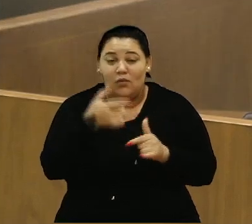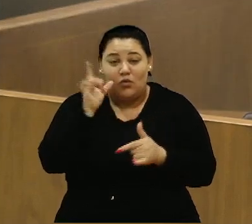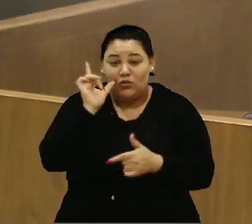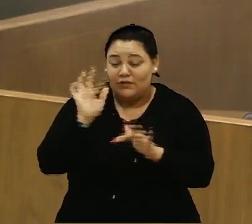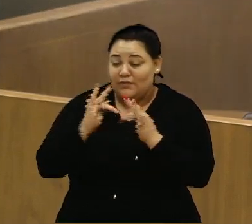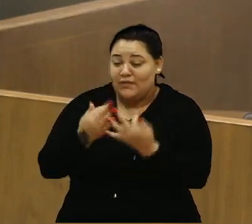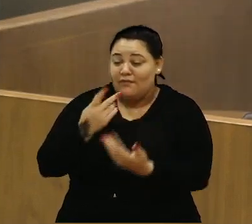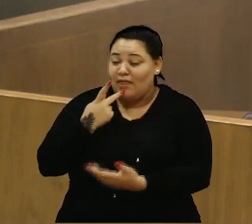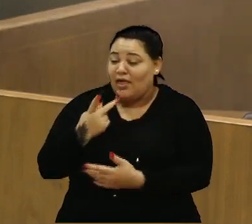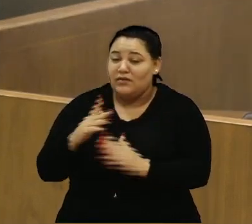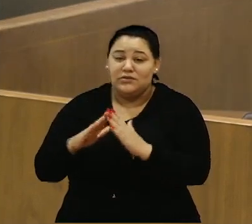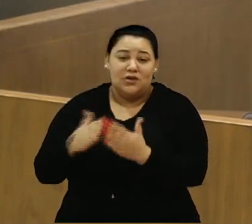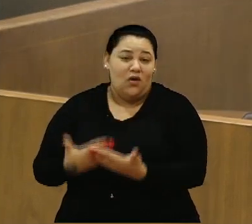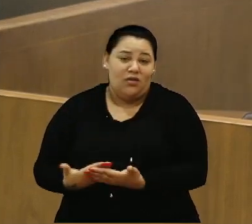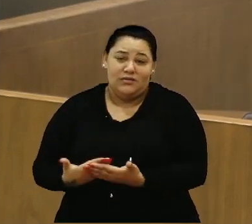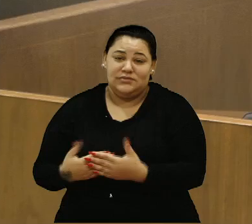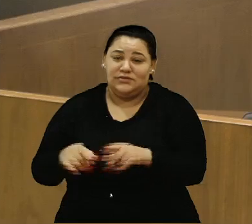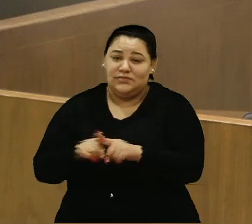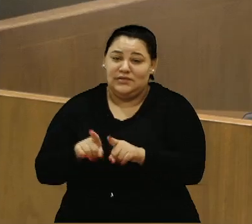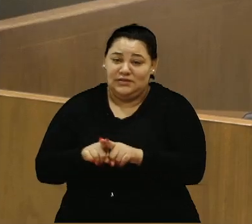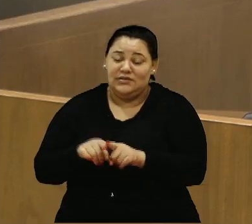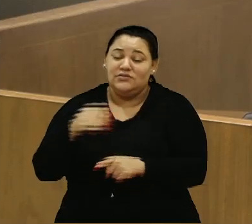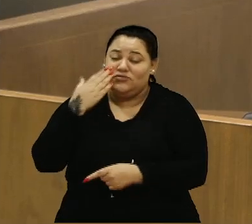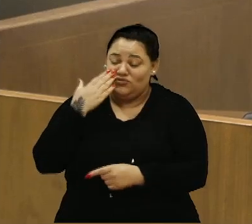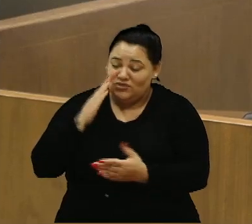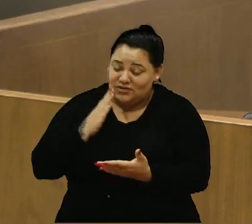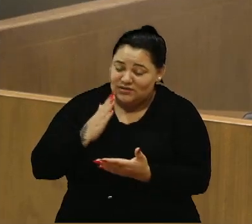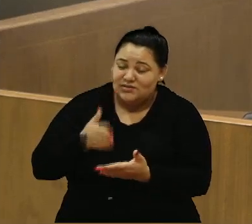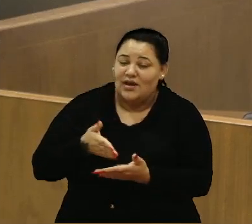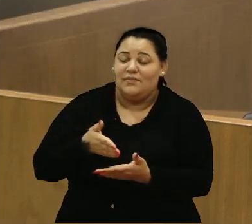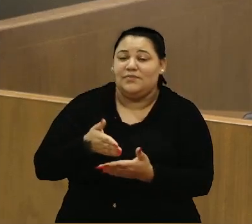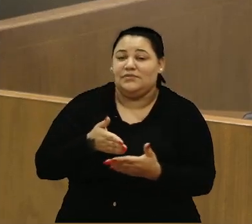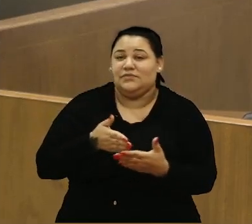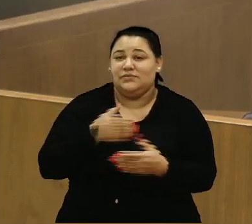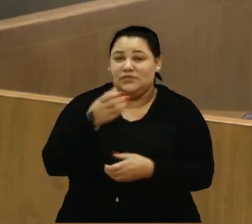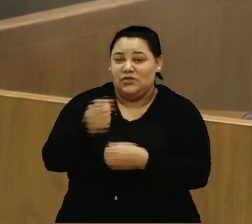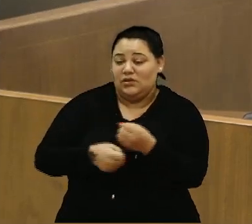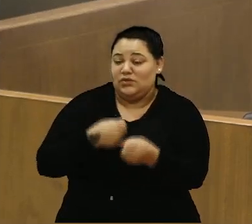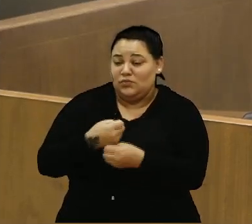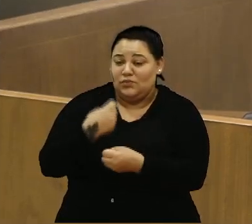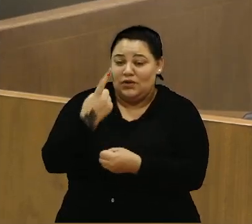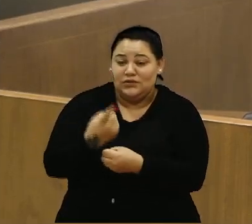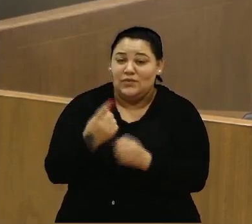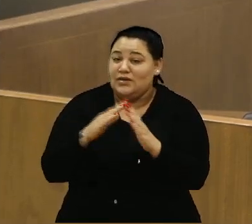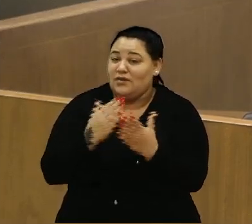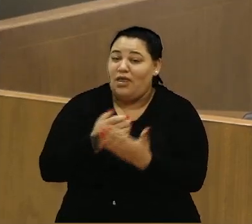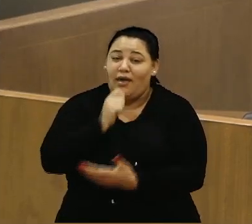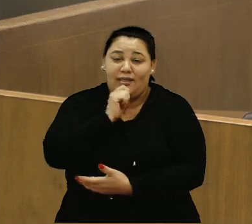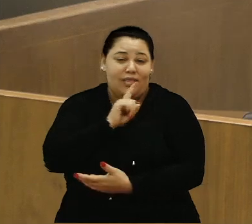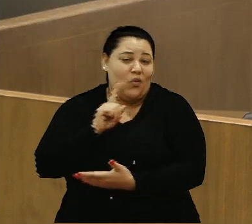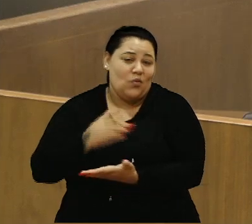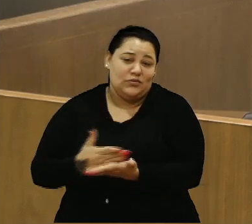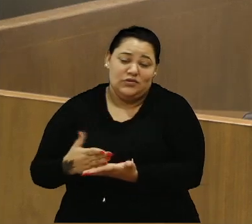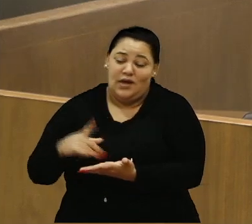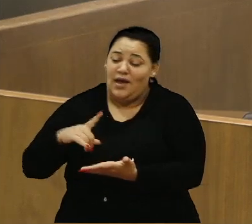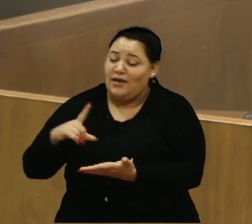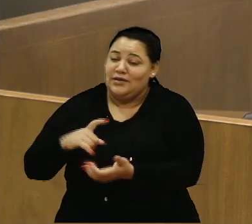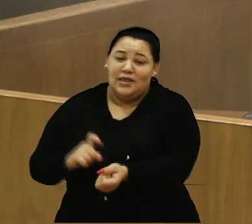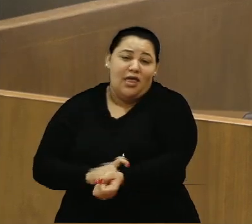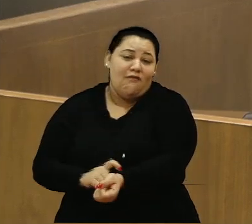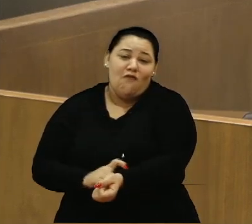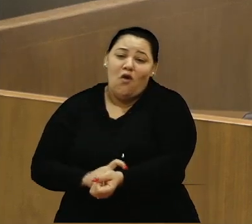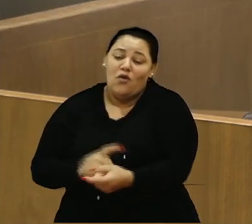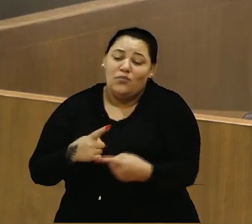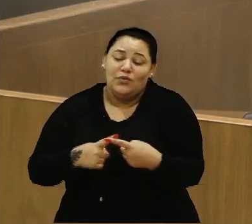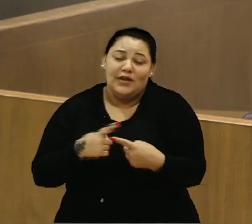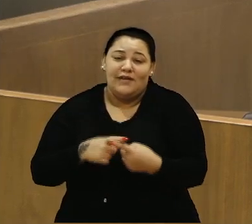né? Que por mais que esteja prevista a construção para o ano que vem, a escola ainda não começou. E aí existe uma angústia porque